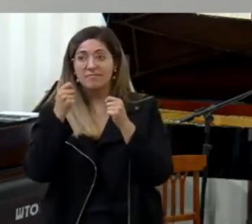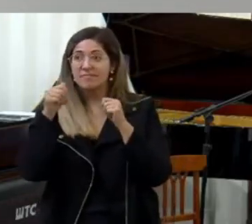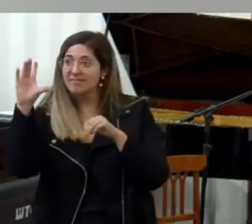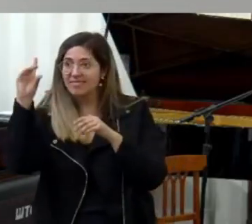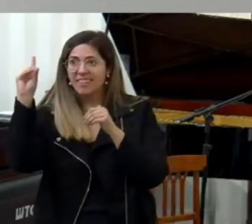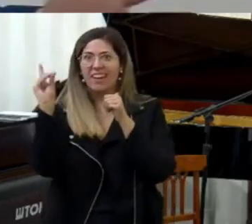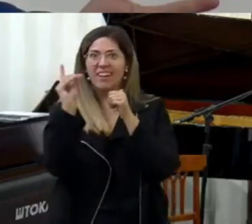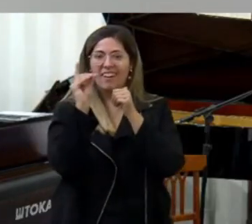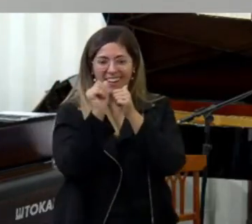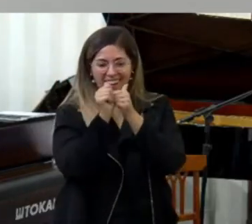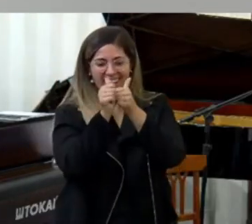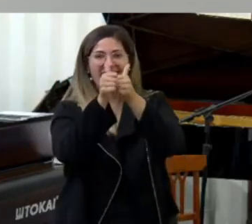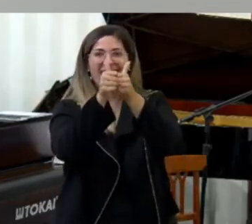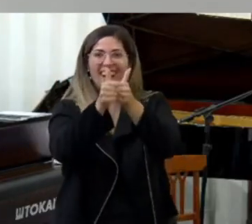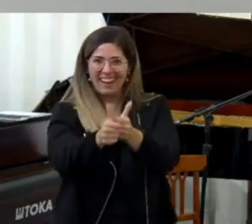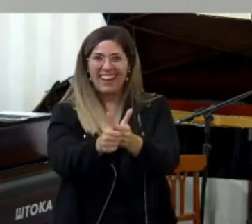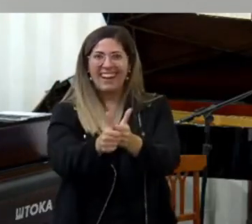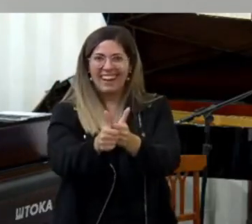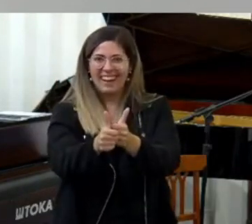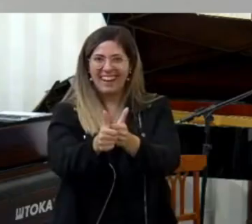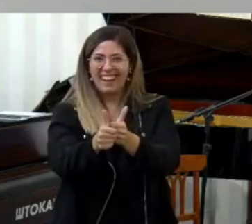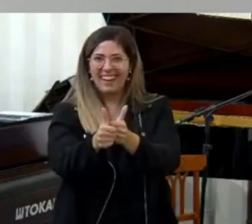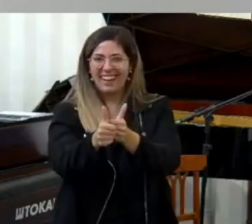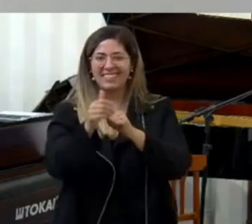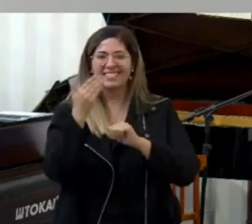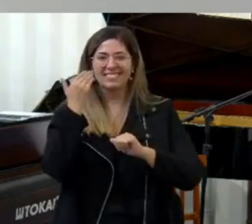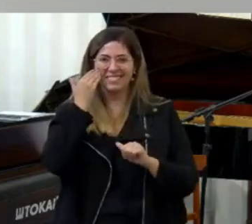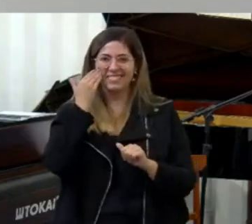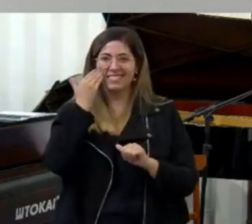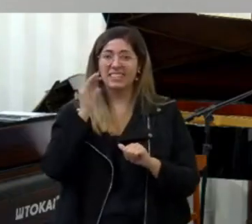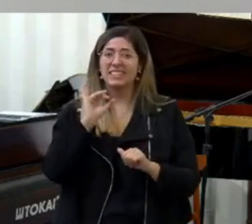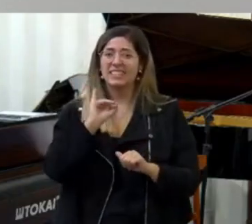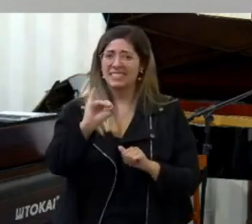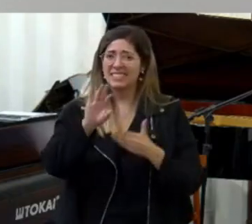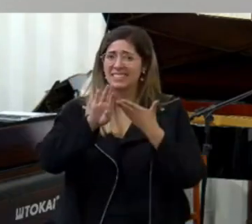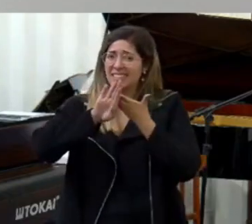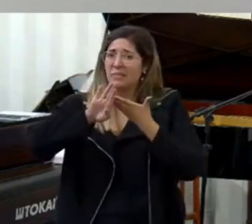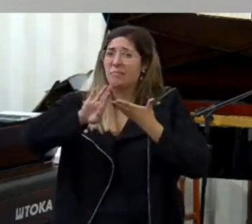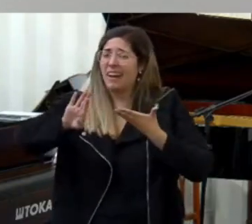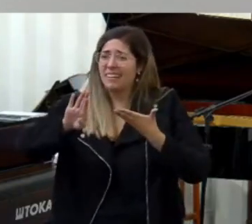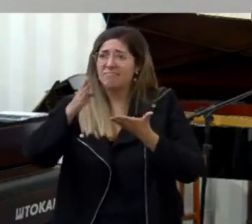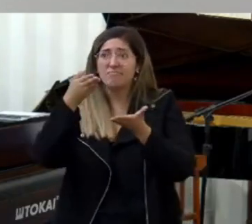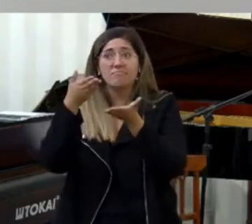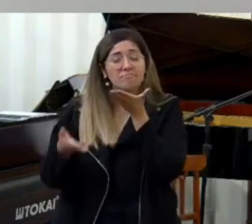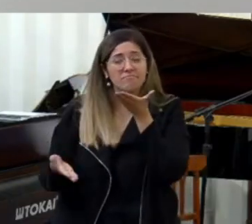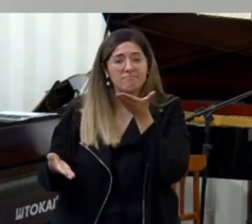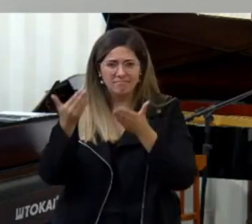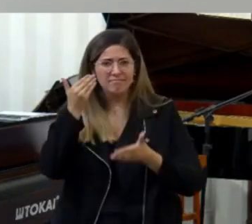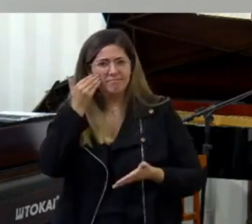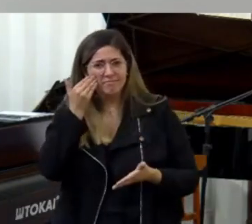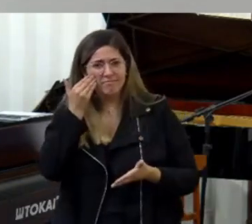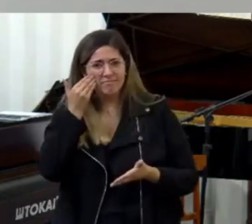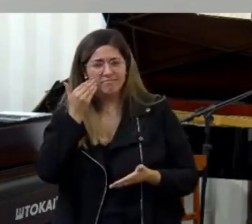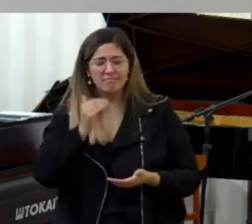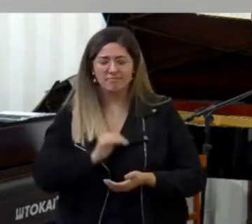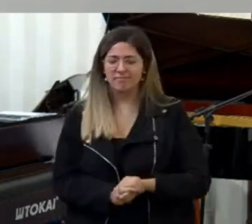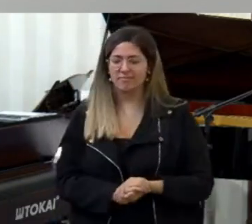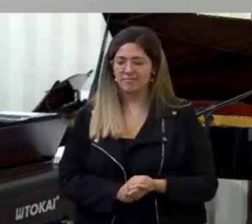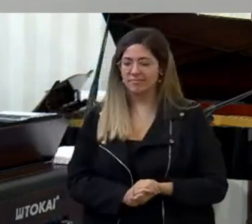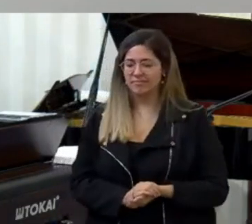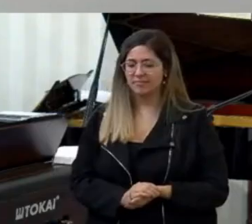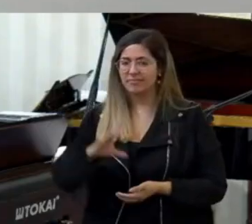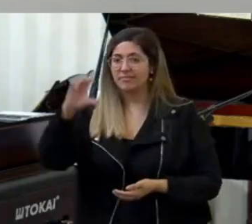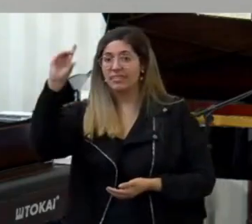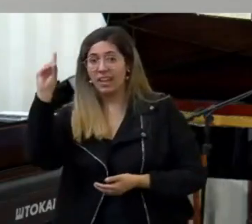Separa-te de mim e eu não sei para onde vou. Aí eu lhe perguntaria: não é estranho homens e mulheres inteligentes deste mundo